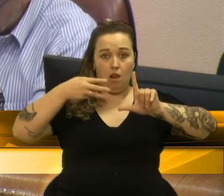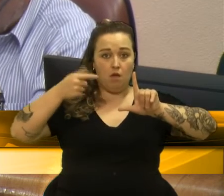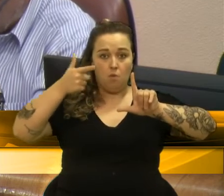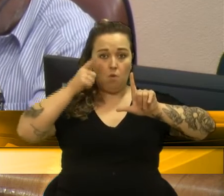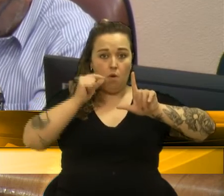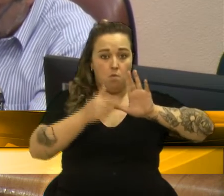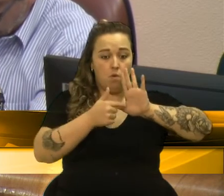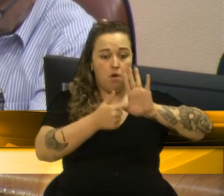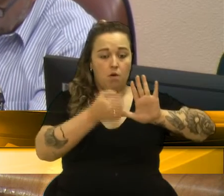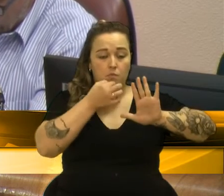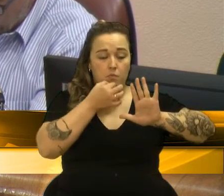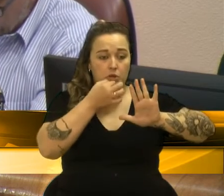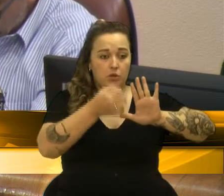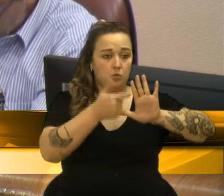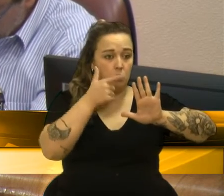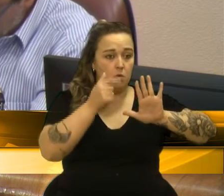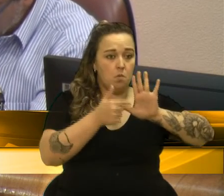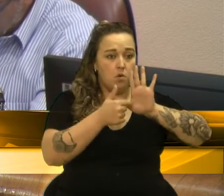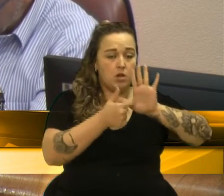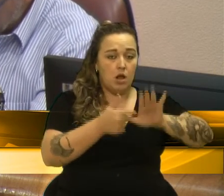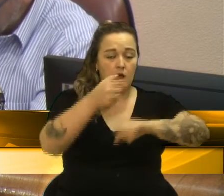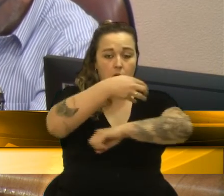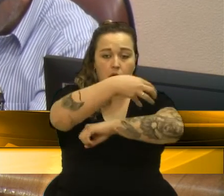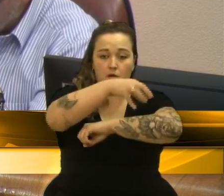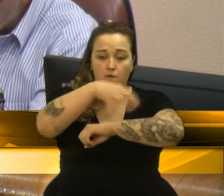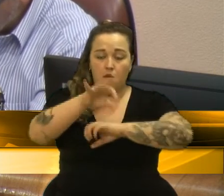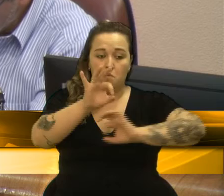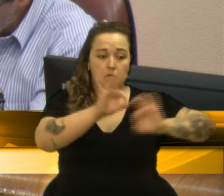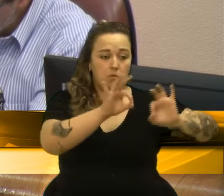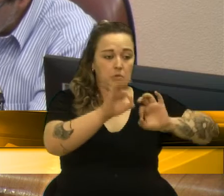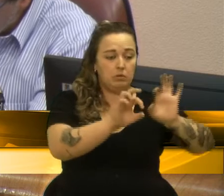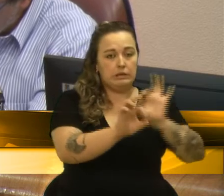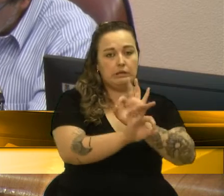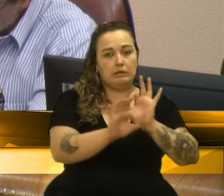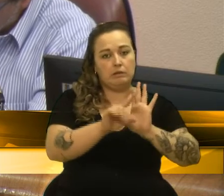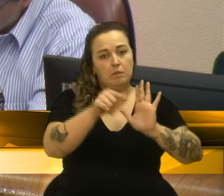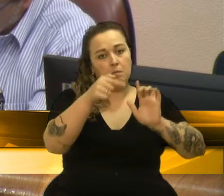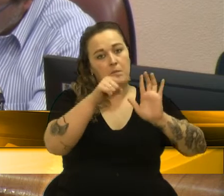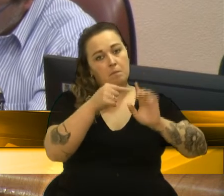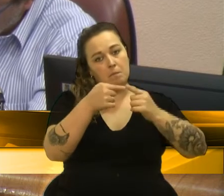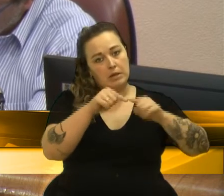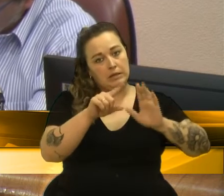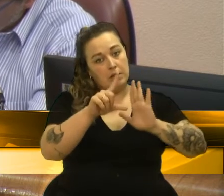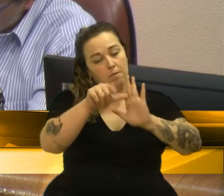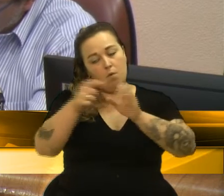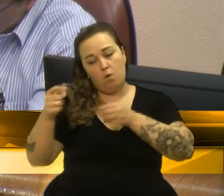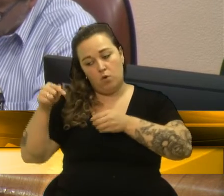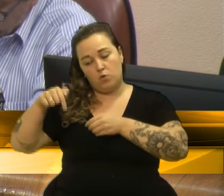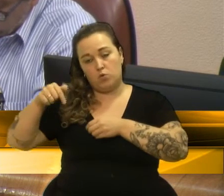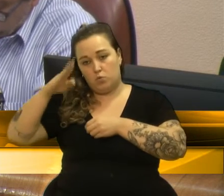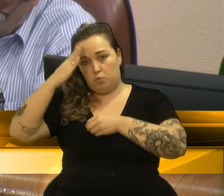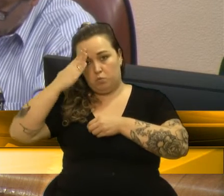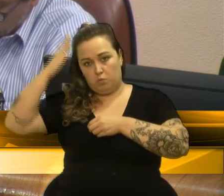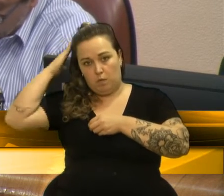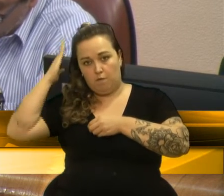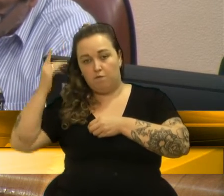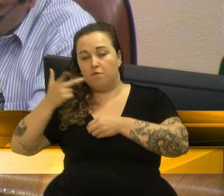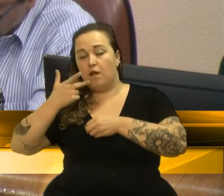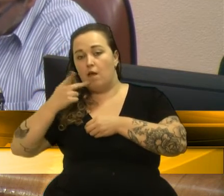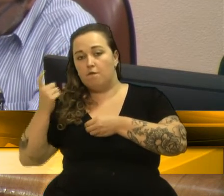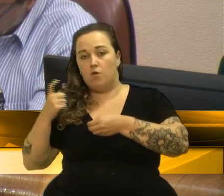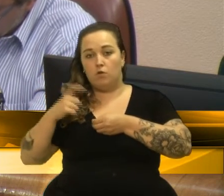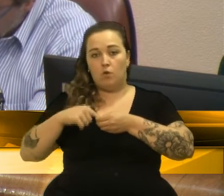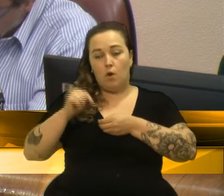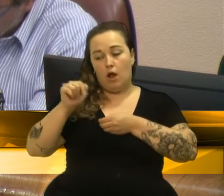e pacífica. Mas o denunciado preferiu obstaculizar a realização do evento no local livremente escolhido por